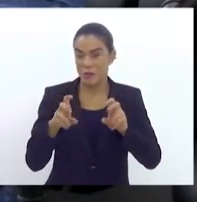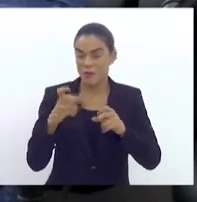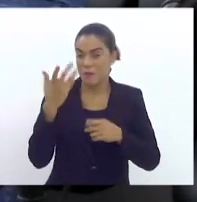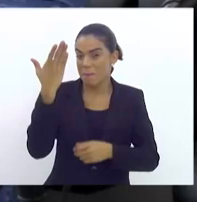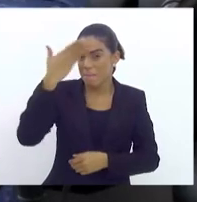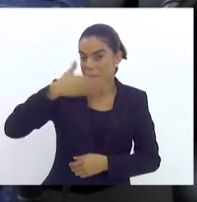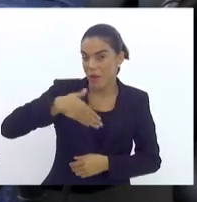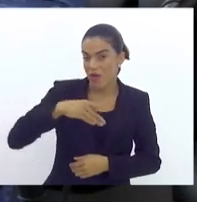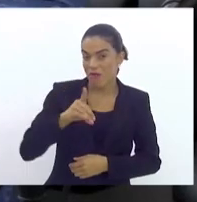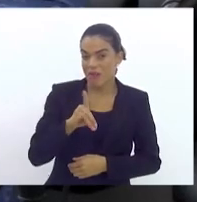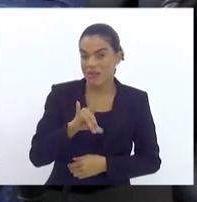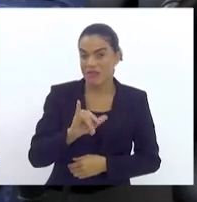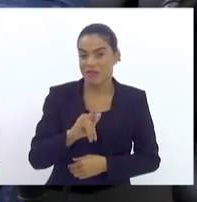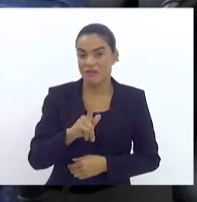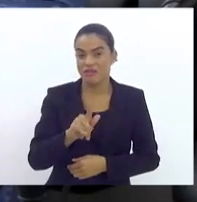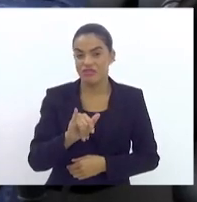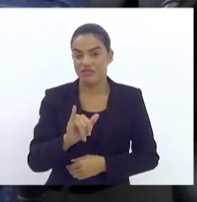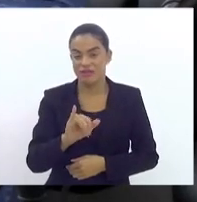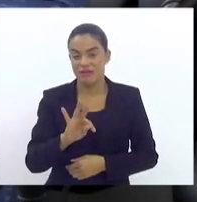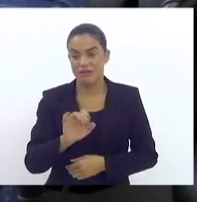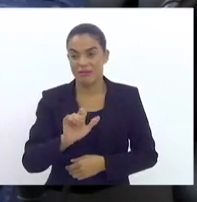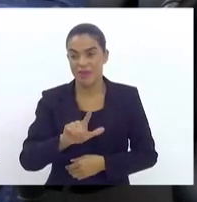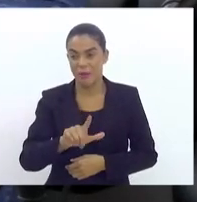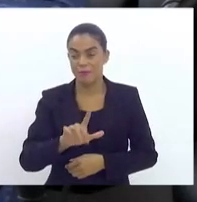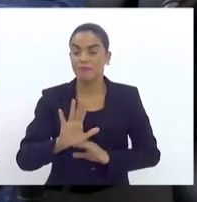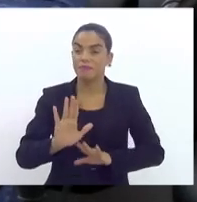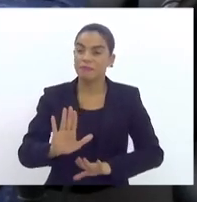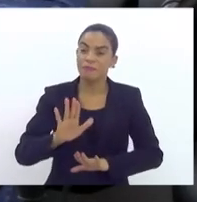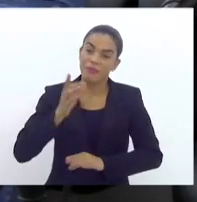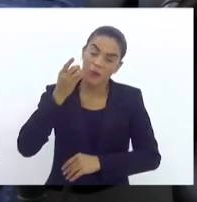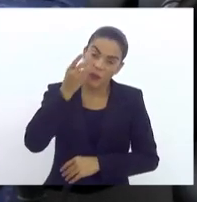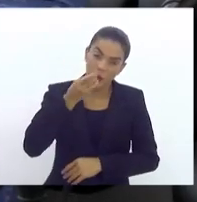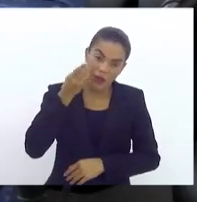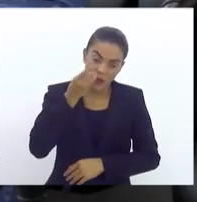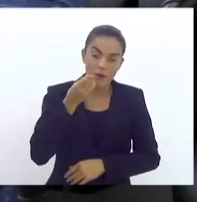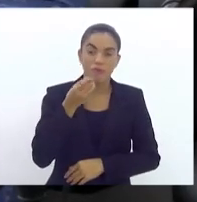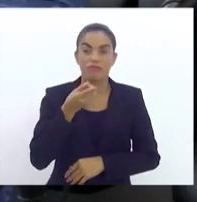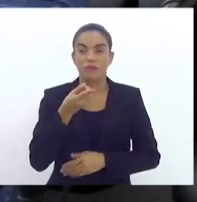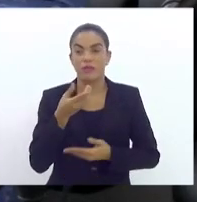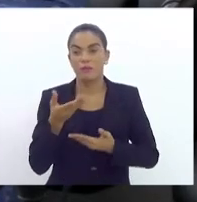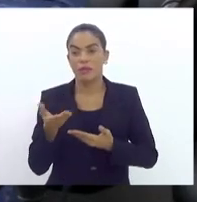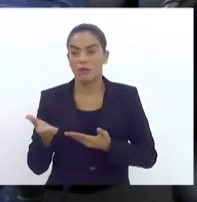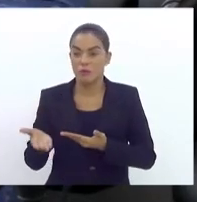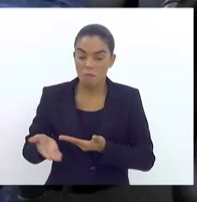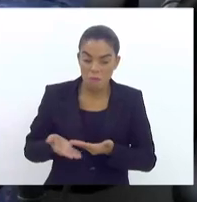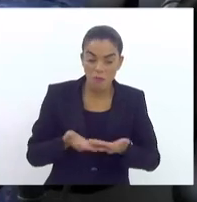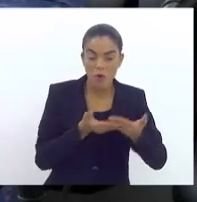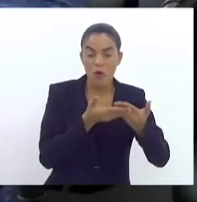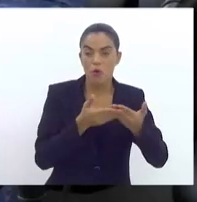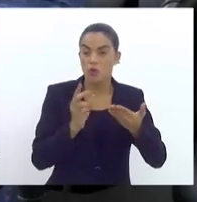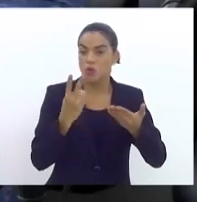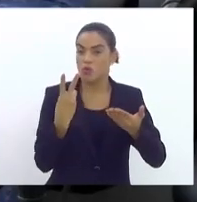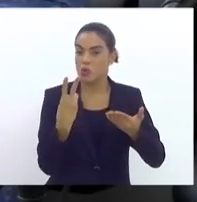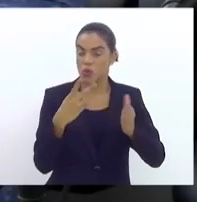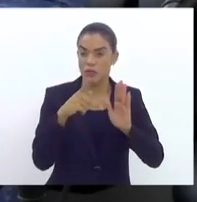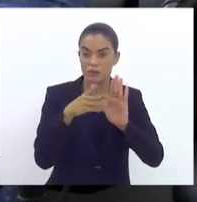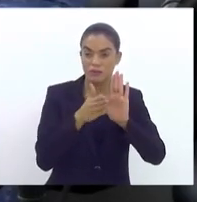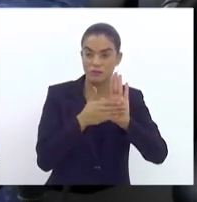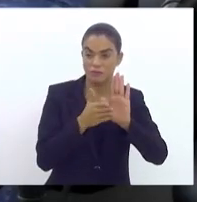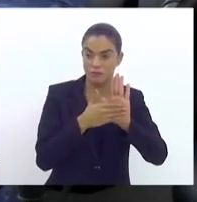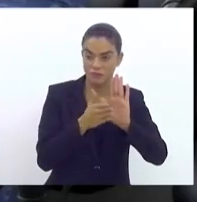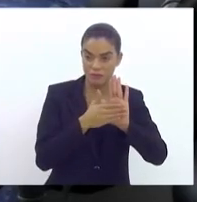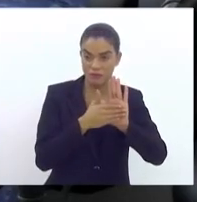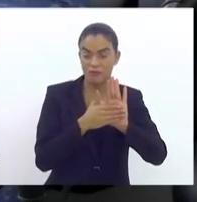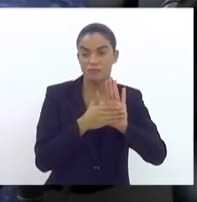2019 mas o deputado encaminhou dois duas propostas para cama de deputados